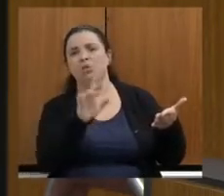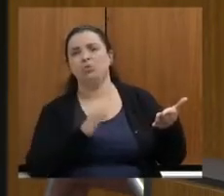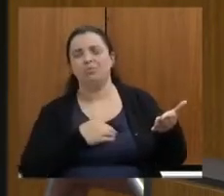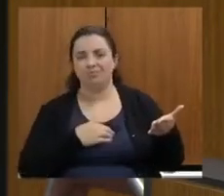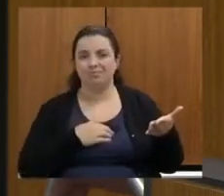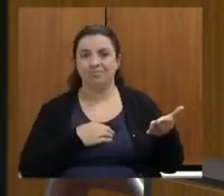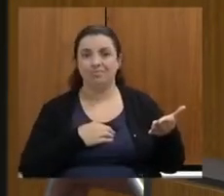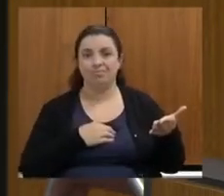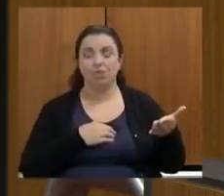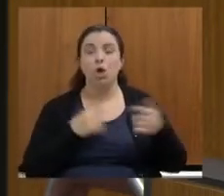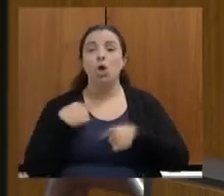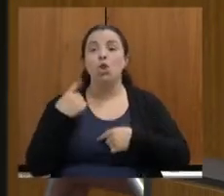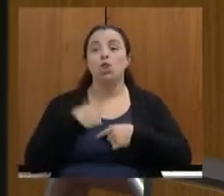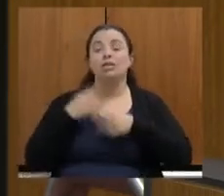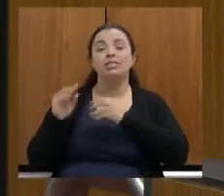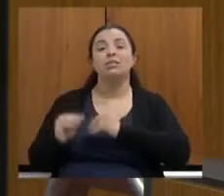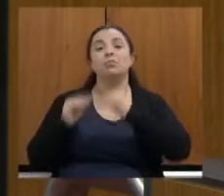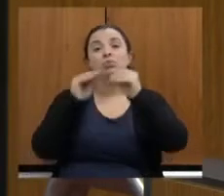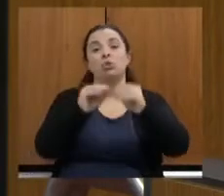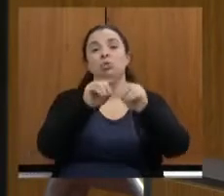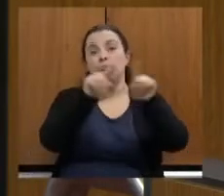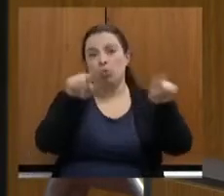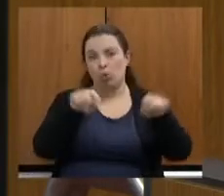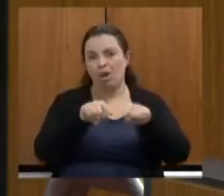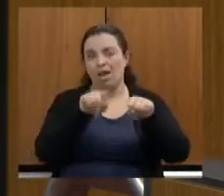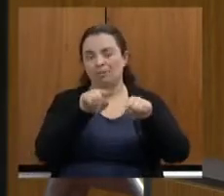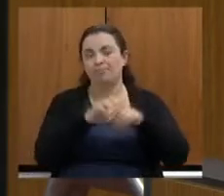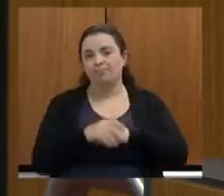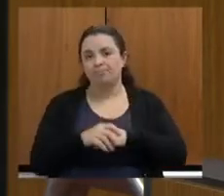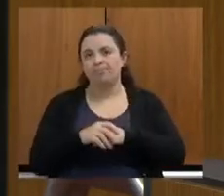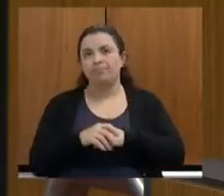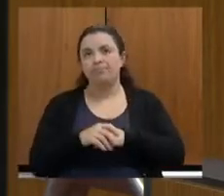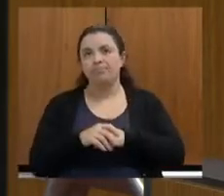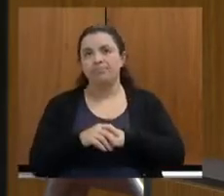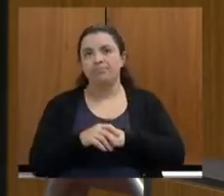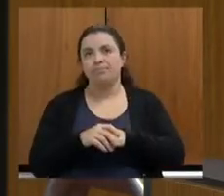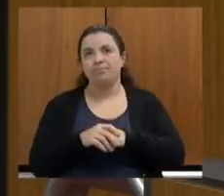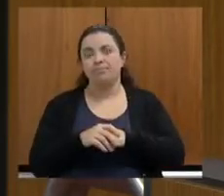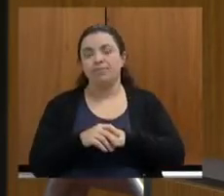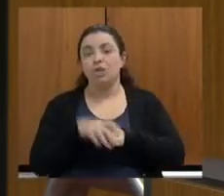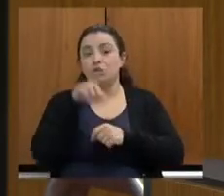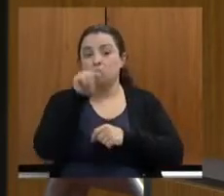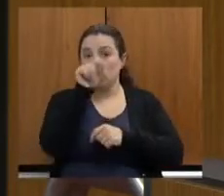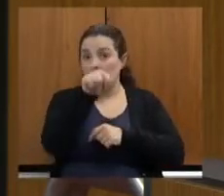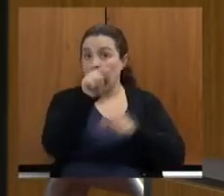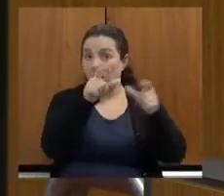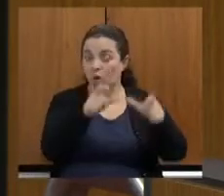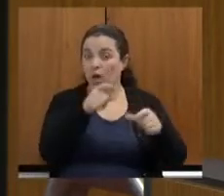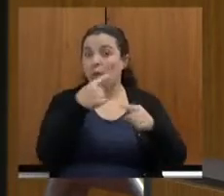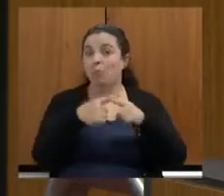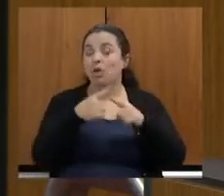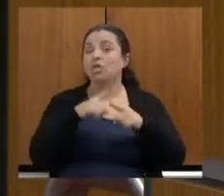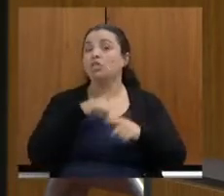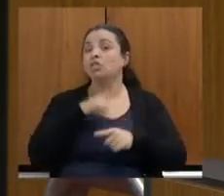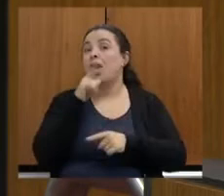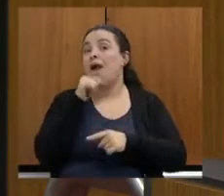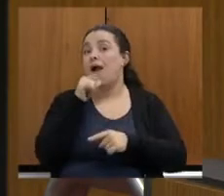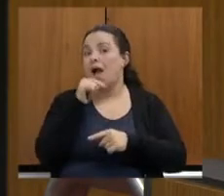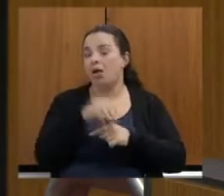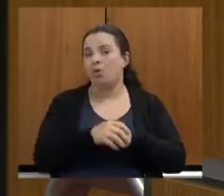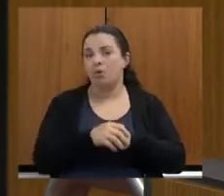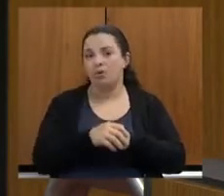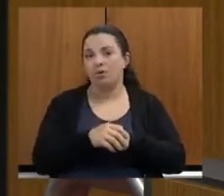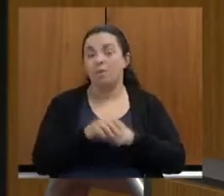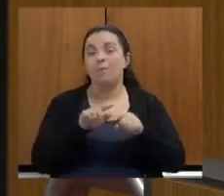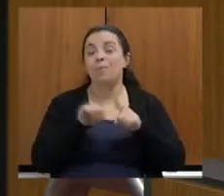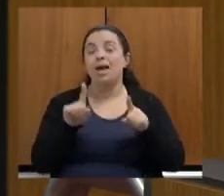terreno que a comunidade escolheu um dos motivos era porque teria muita água ah e hoje a gente tá indo